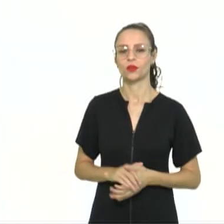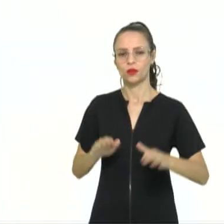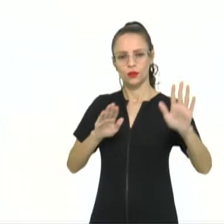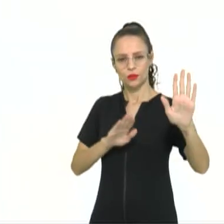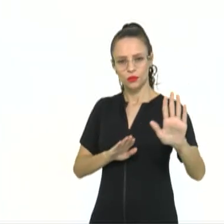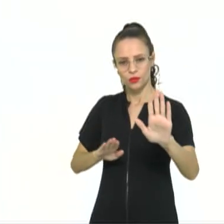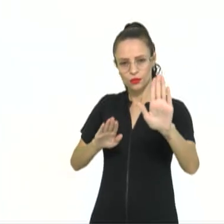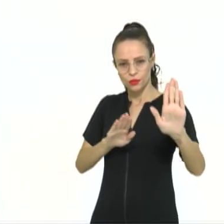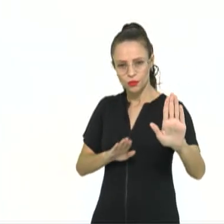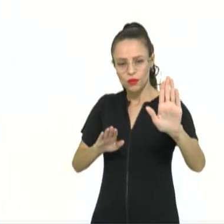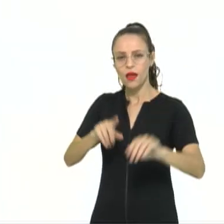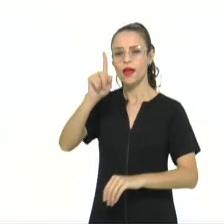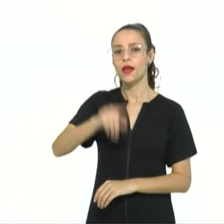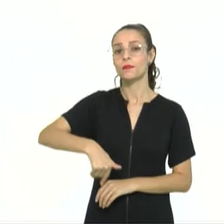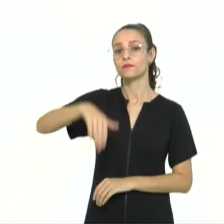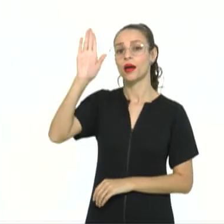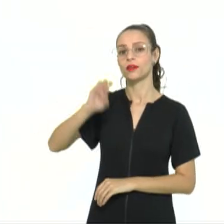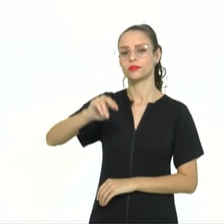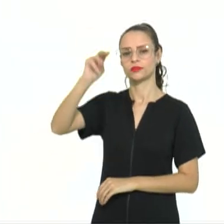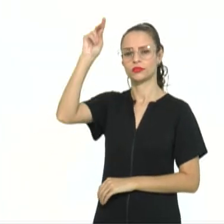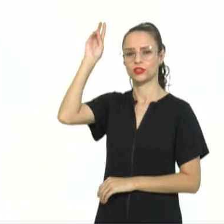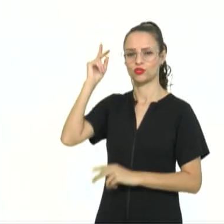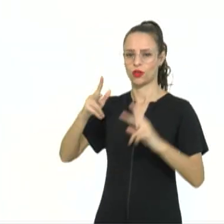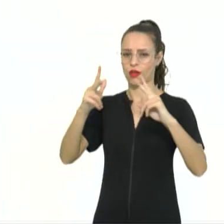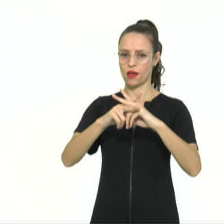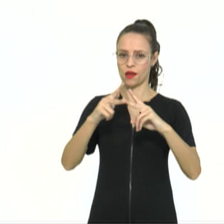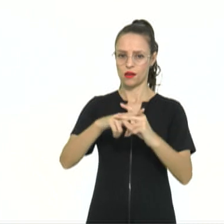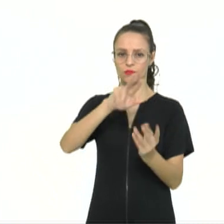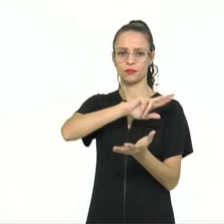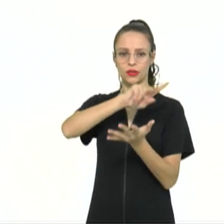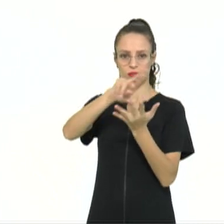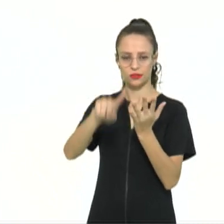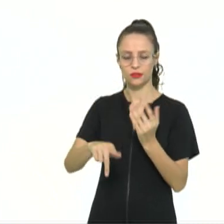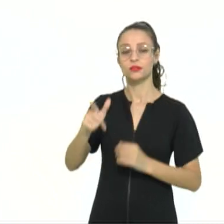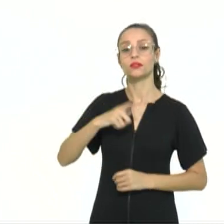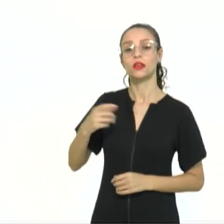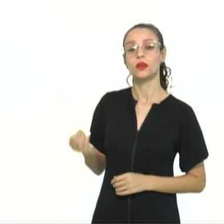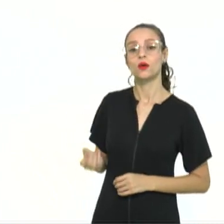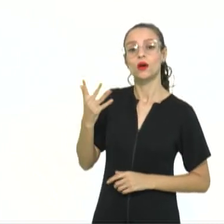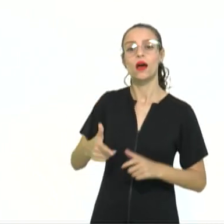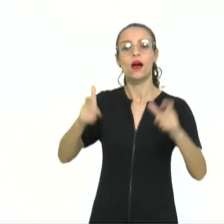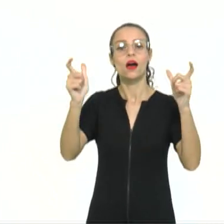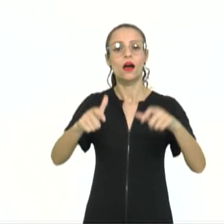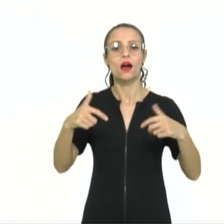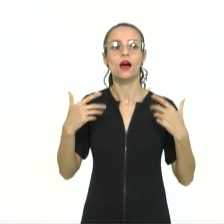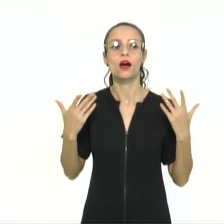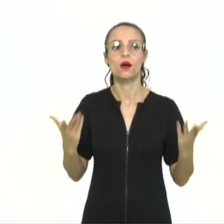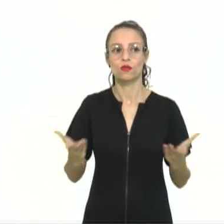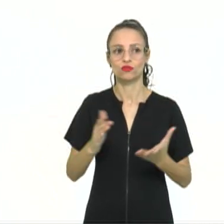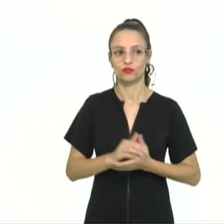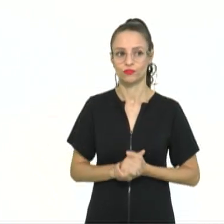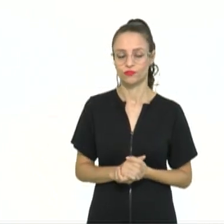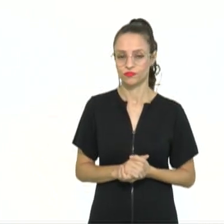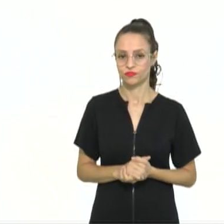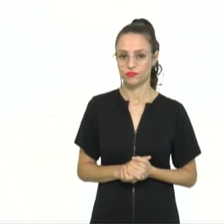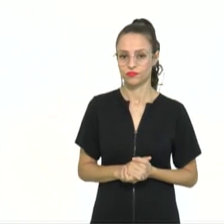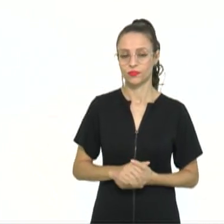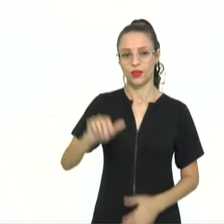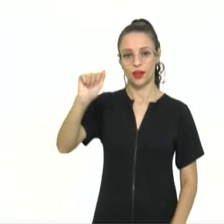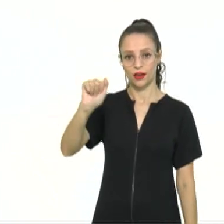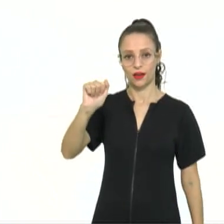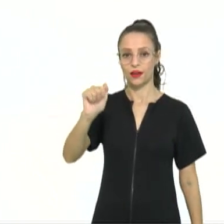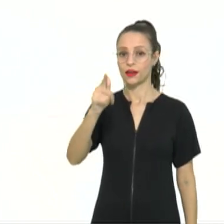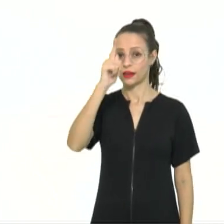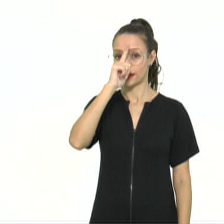Fu é a mais antiga das artes marciais e teve origem onde? Então, aonde que teve a origem o Kung Fu? Letra A,